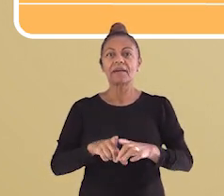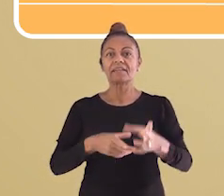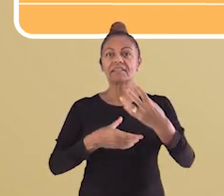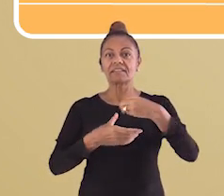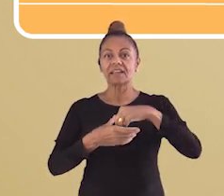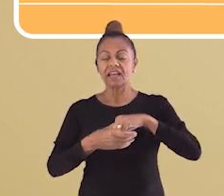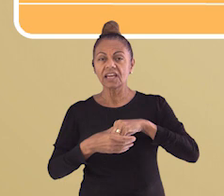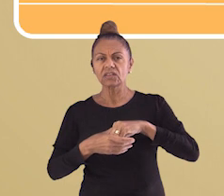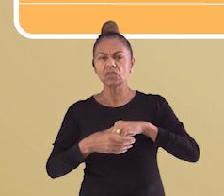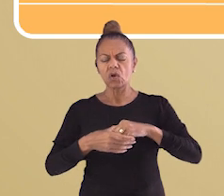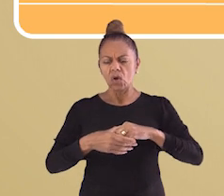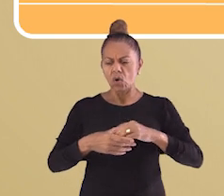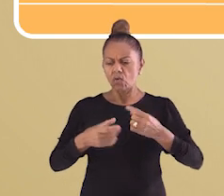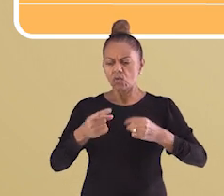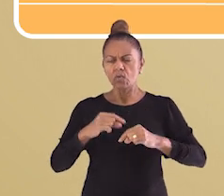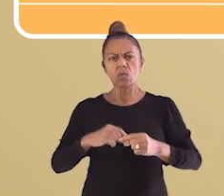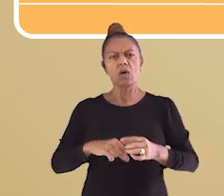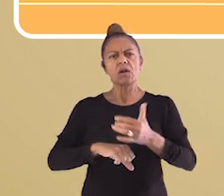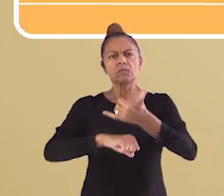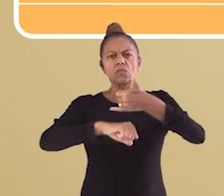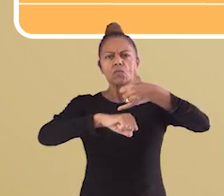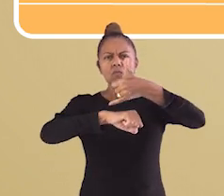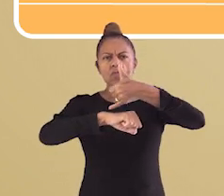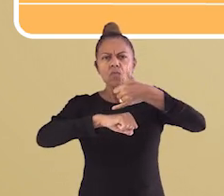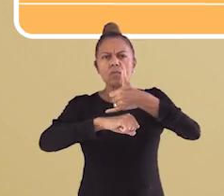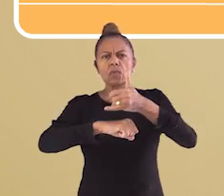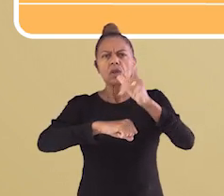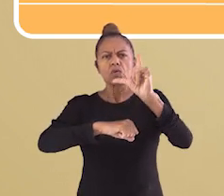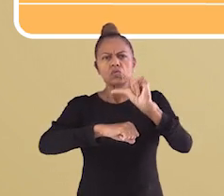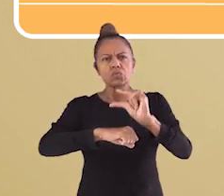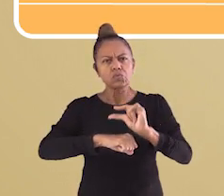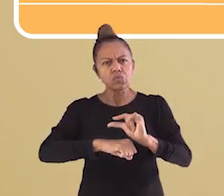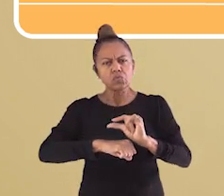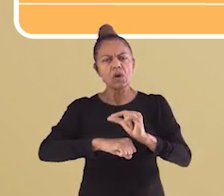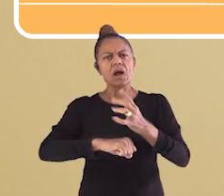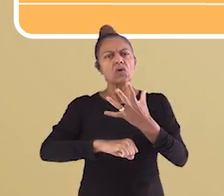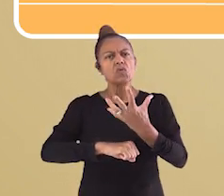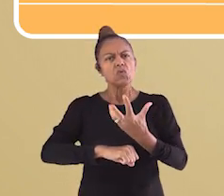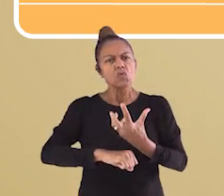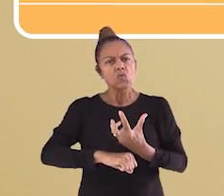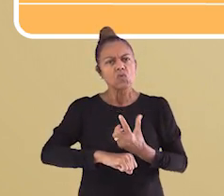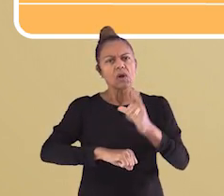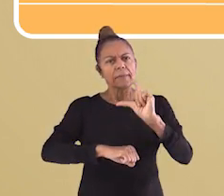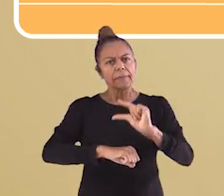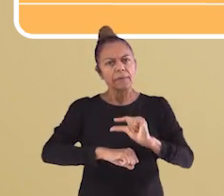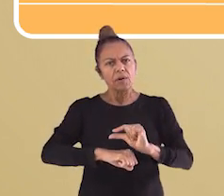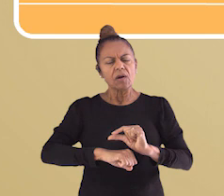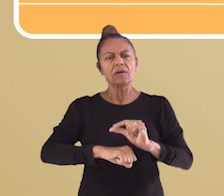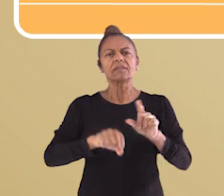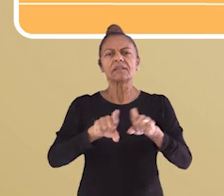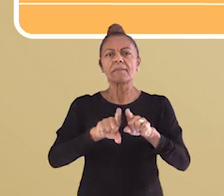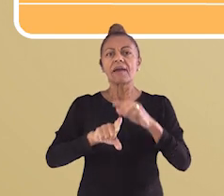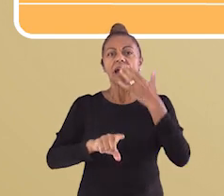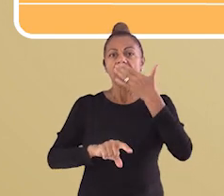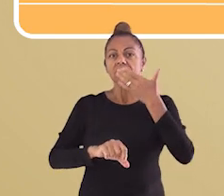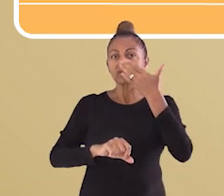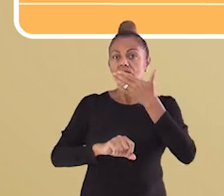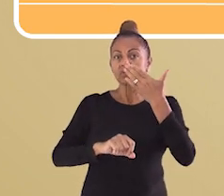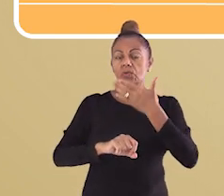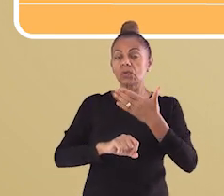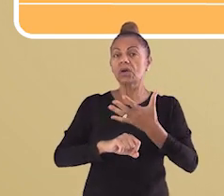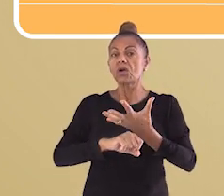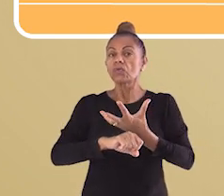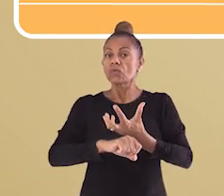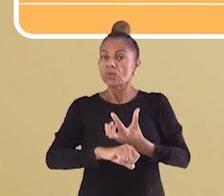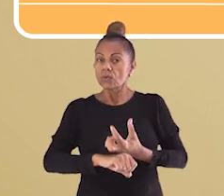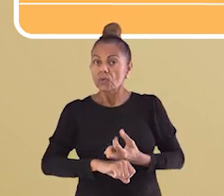nosso organismo absorva menos colesterol, menos gordura e menos açúcar. Elas são presentes nas frutas, nas